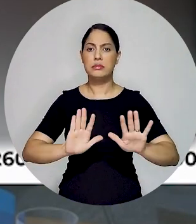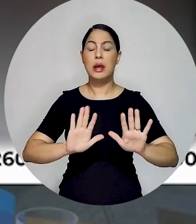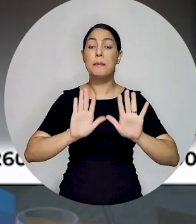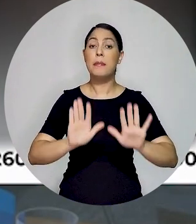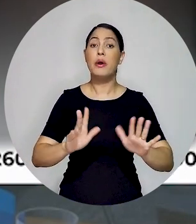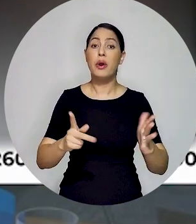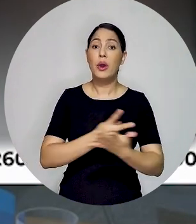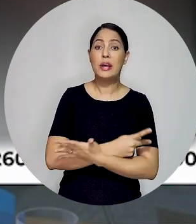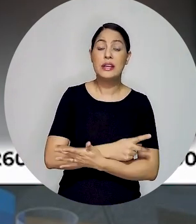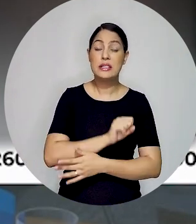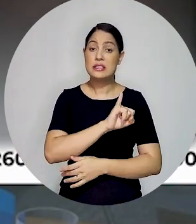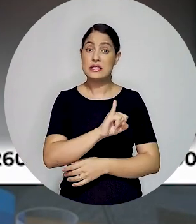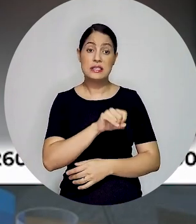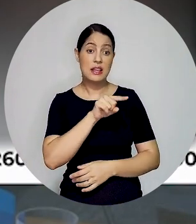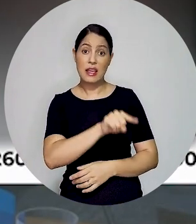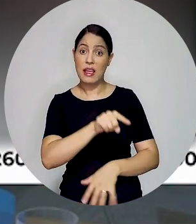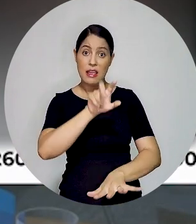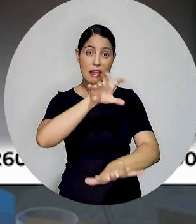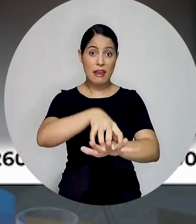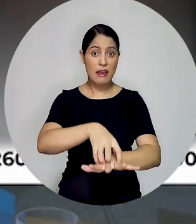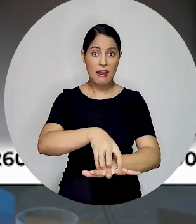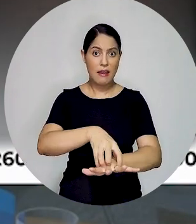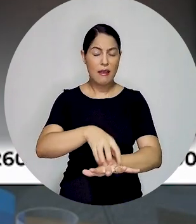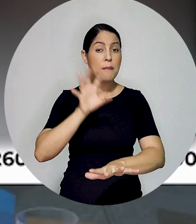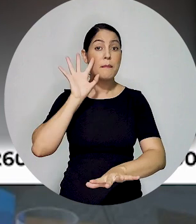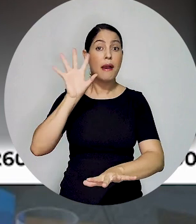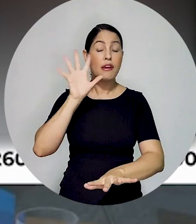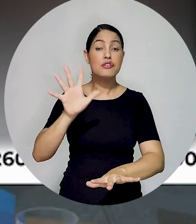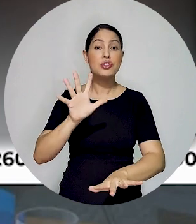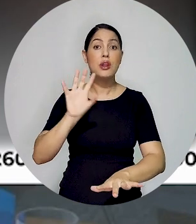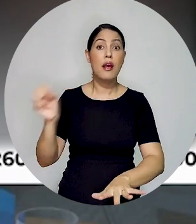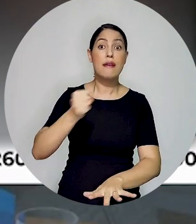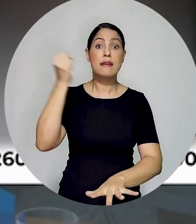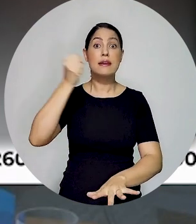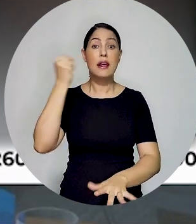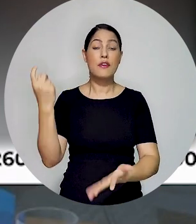acontecer um fato grave e ele acaba sendo responsabilizado por esse fato grave, porque ele não está lá.